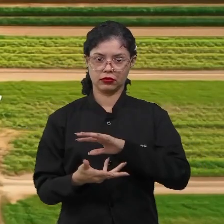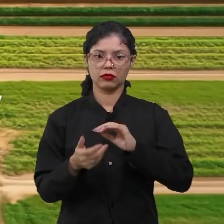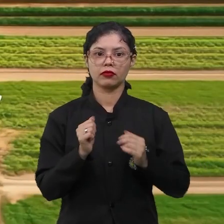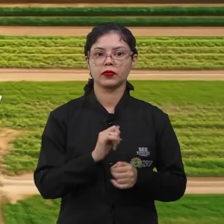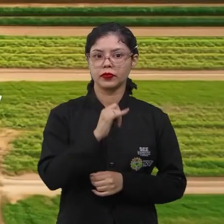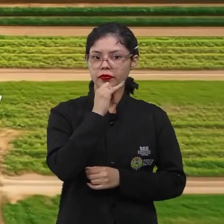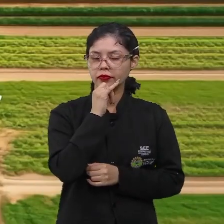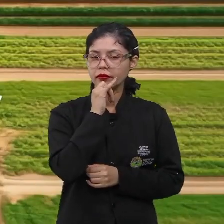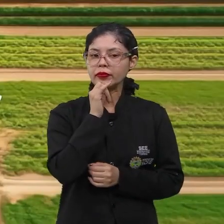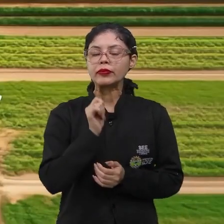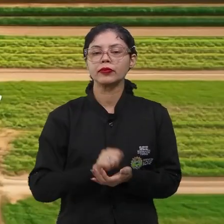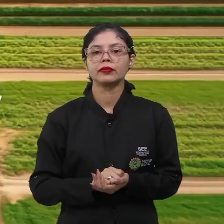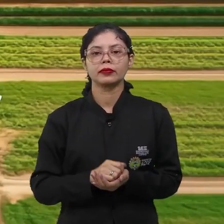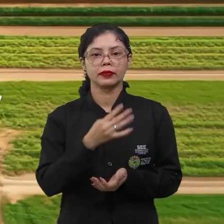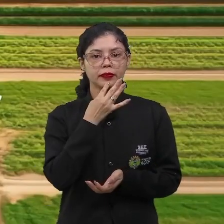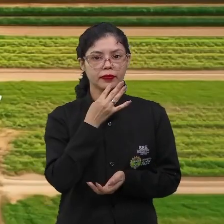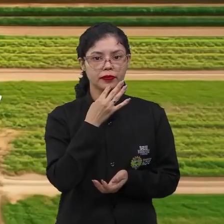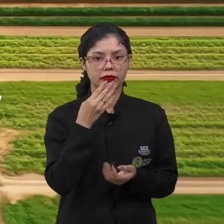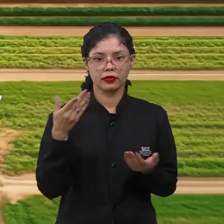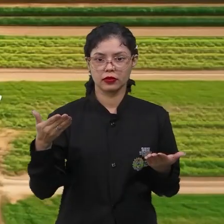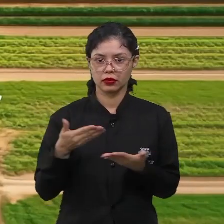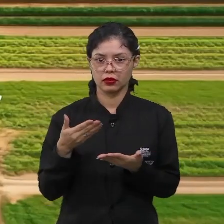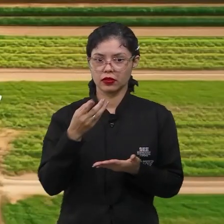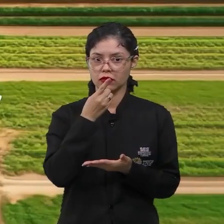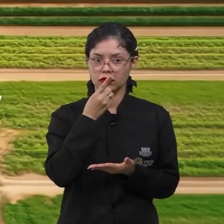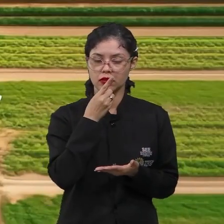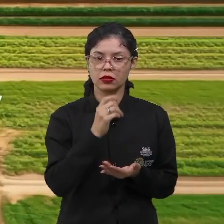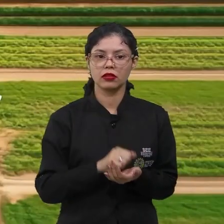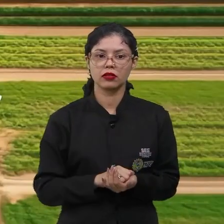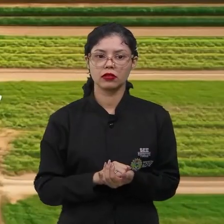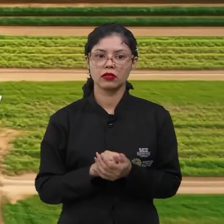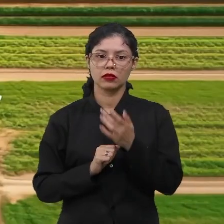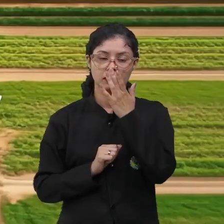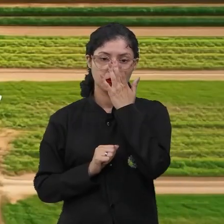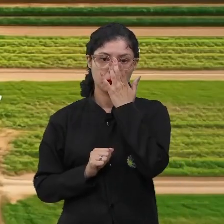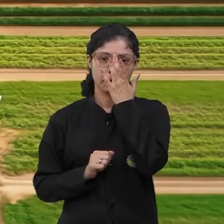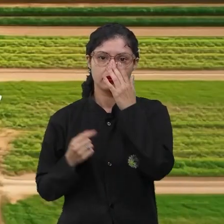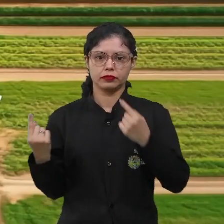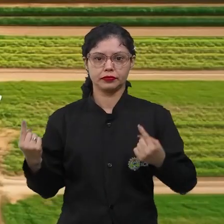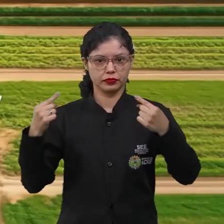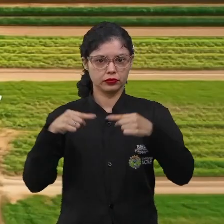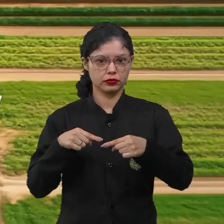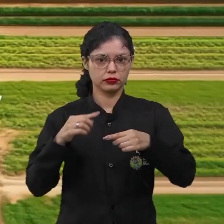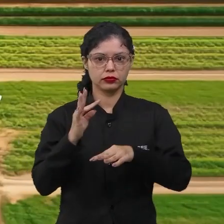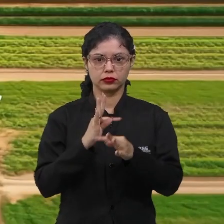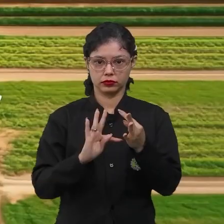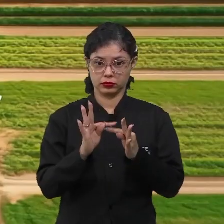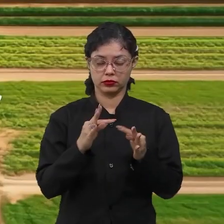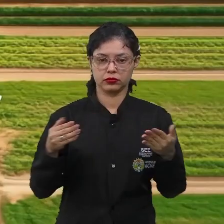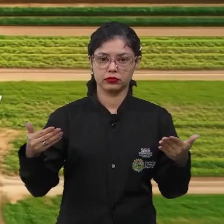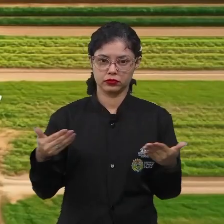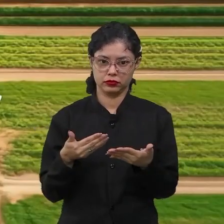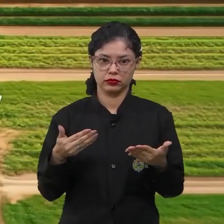um exemplo que é muito conhecido nos dias atuais, que é justamente essa competição aí tecnológica hoje entre os